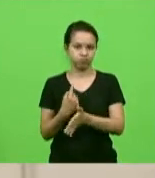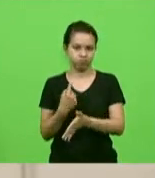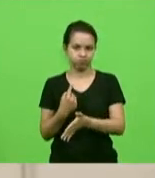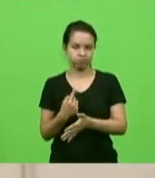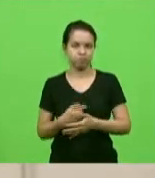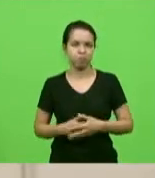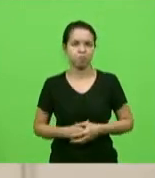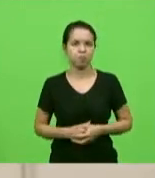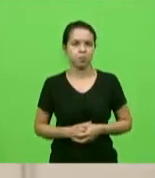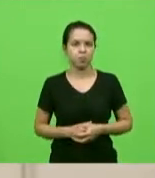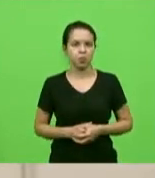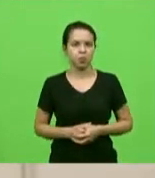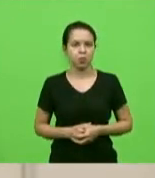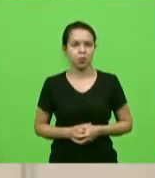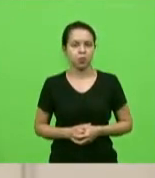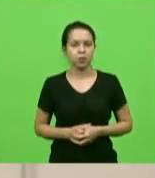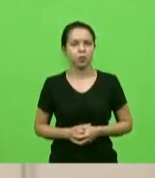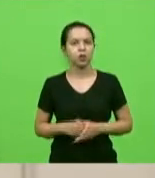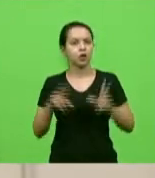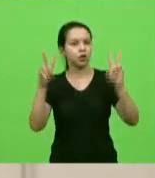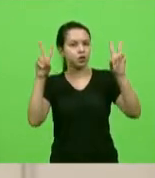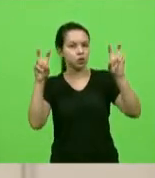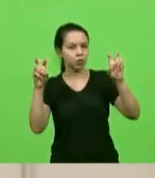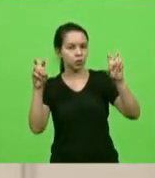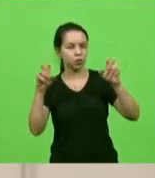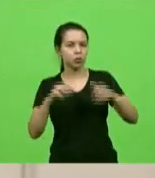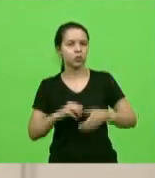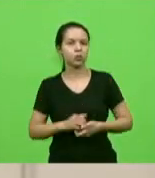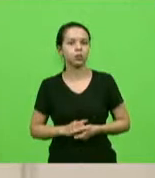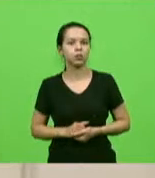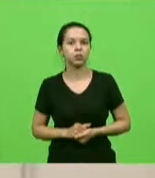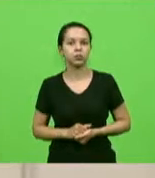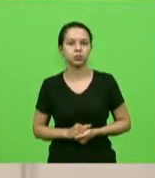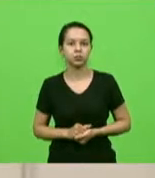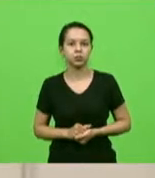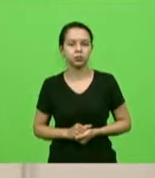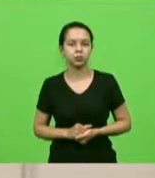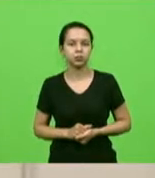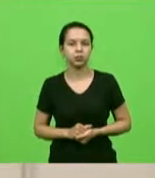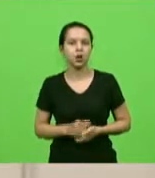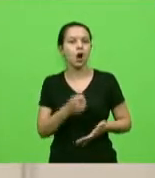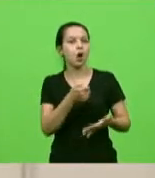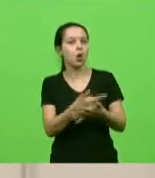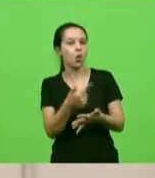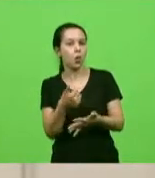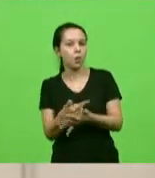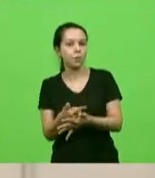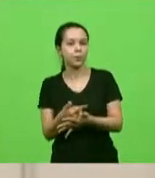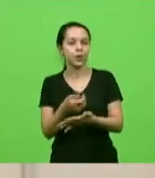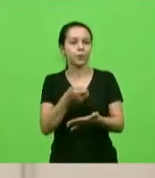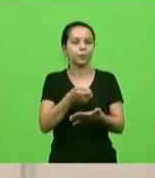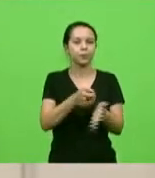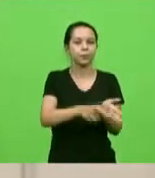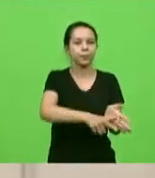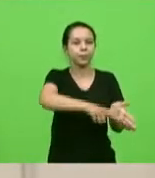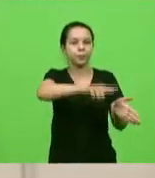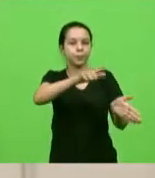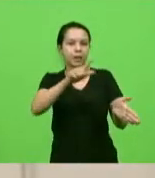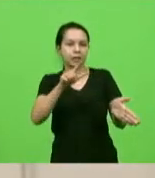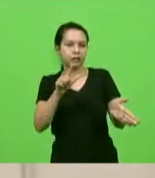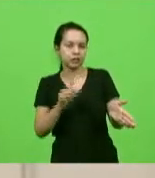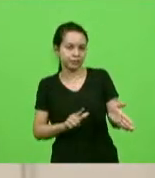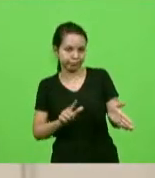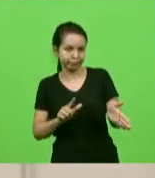consultando-se exatamente acerca da compra do pagamento